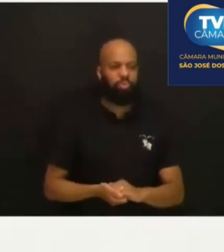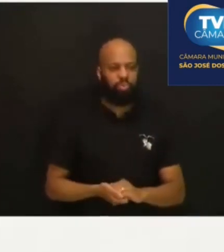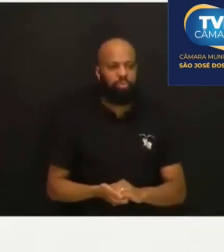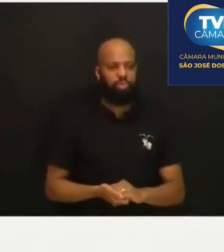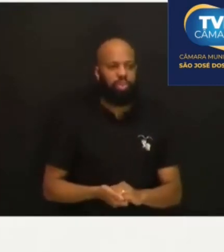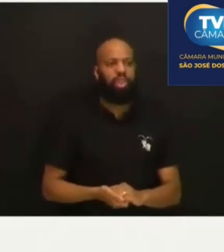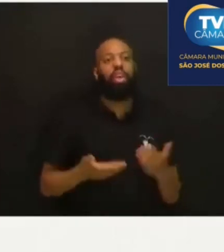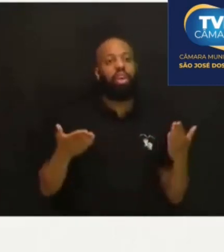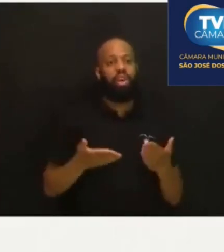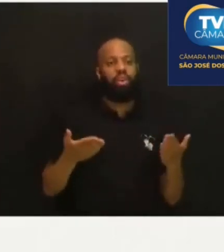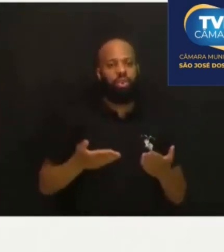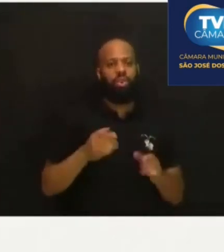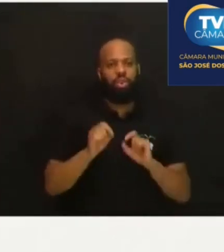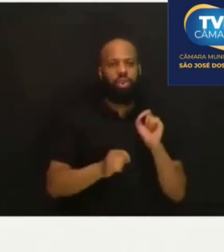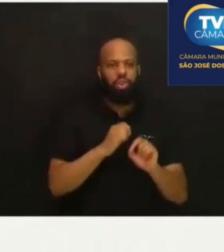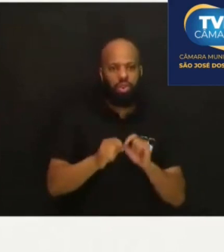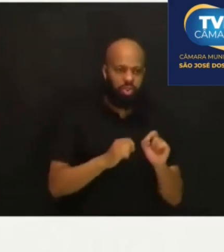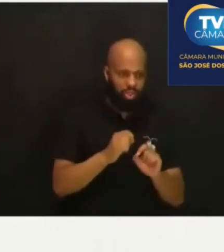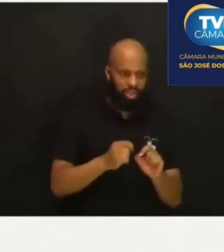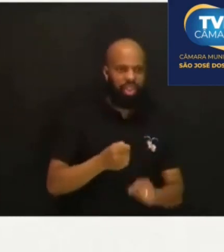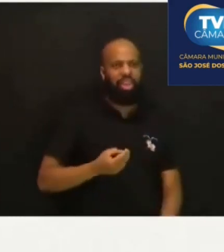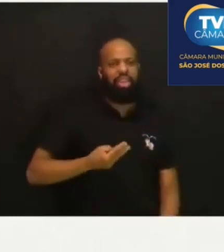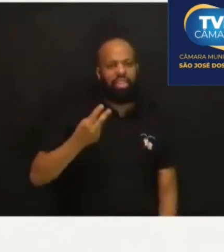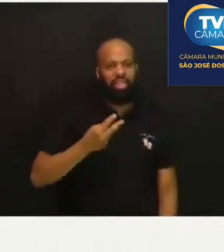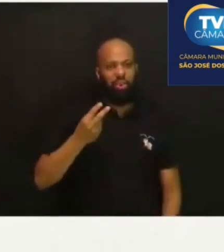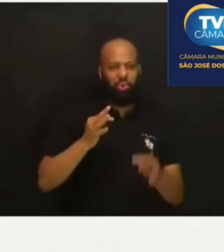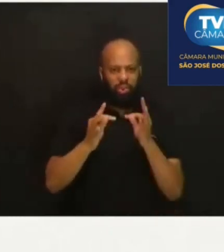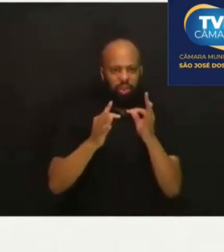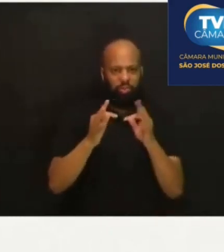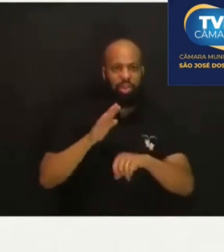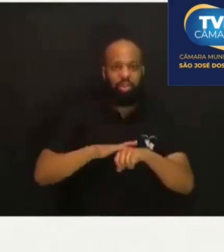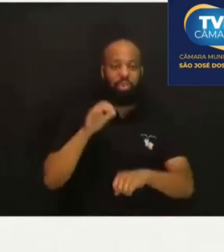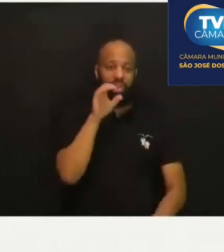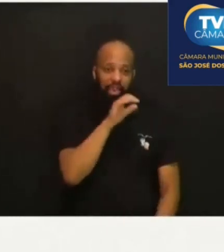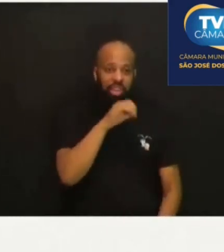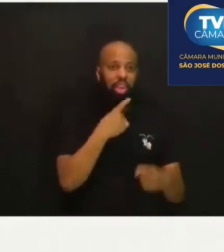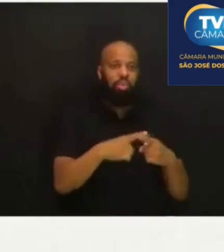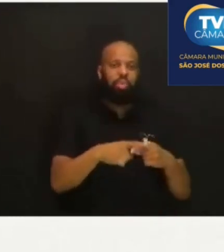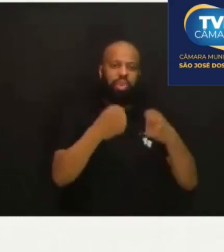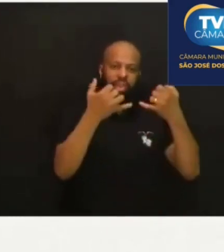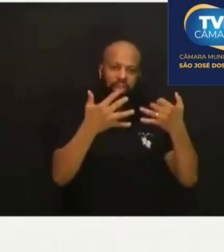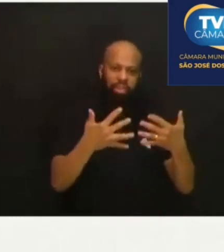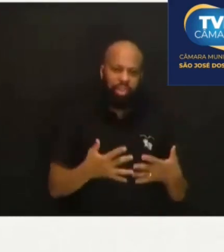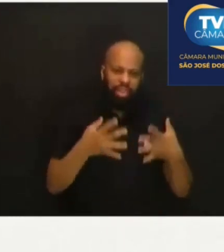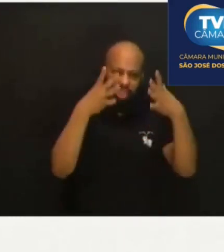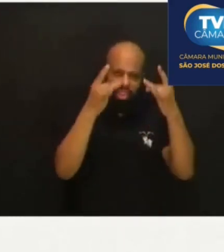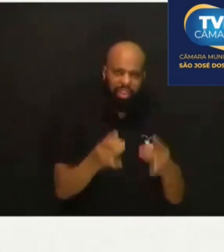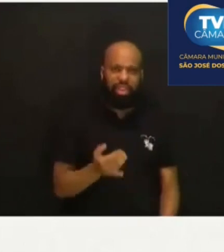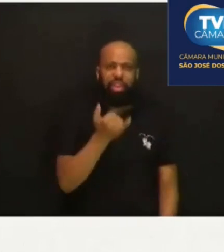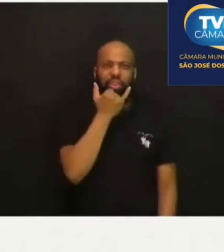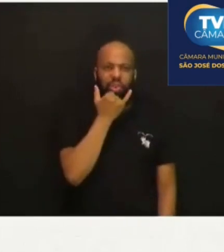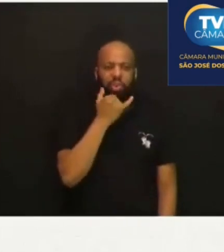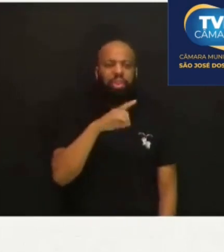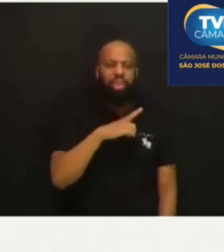Chegamos ao segundo trimestre. Eu vou passar mais rápido, tá? Por que é que eu fiz essa explicação mais lenta e peço desculpa? Eu sei que são muitos